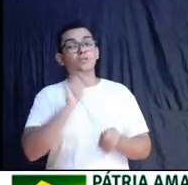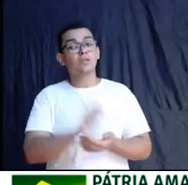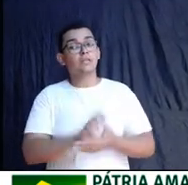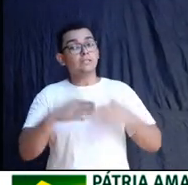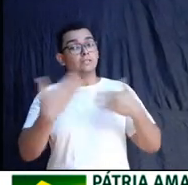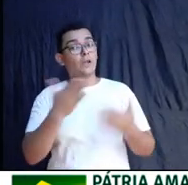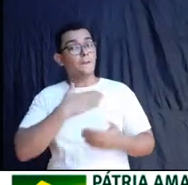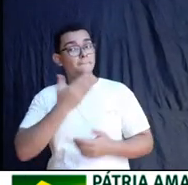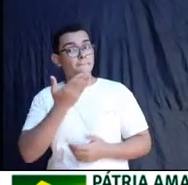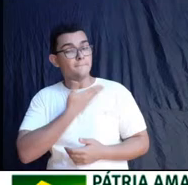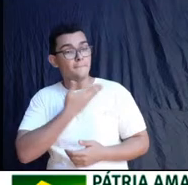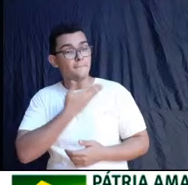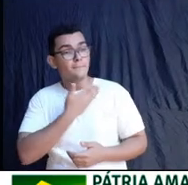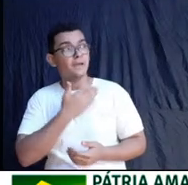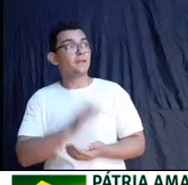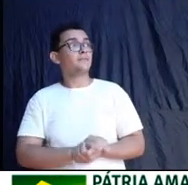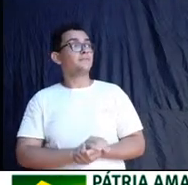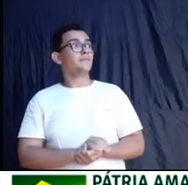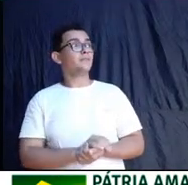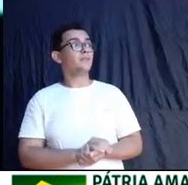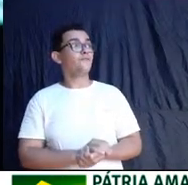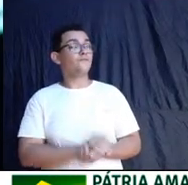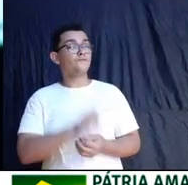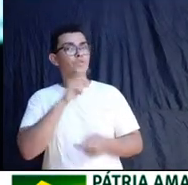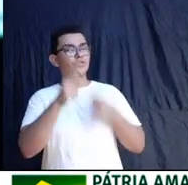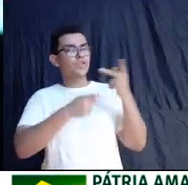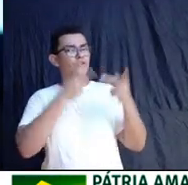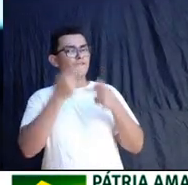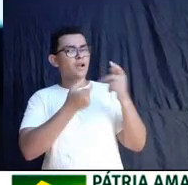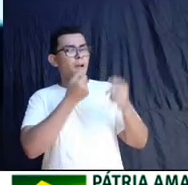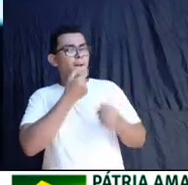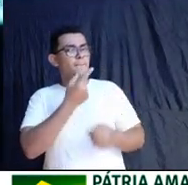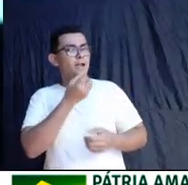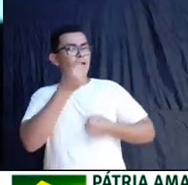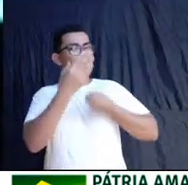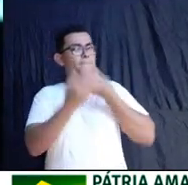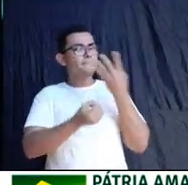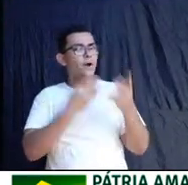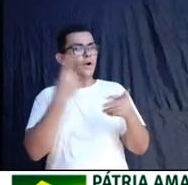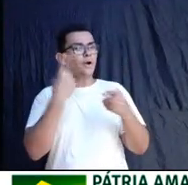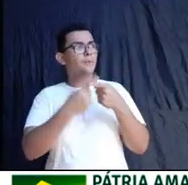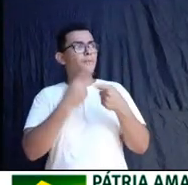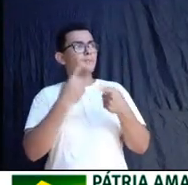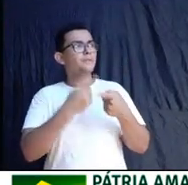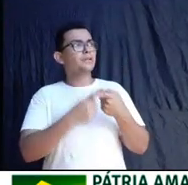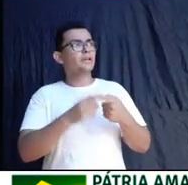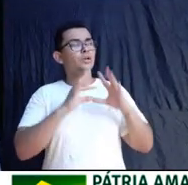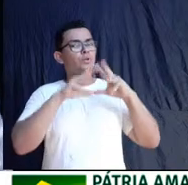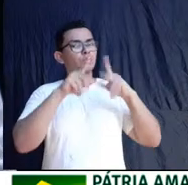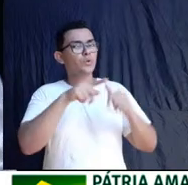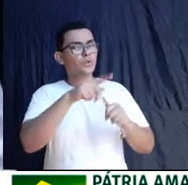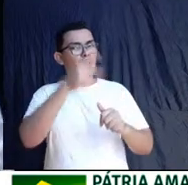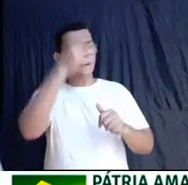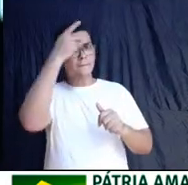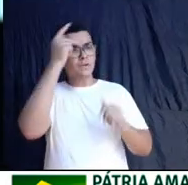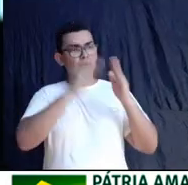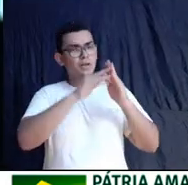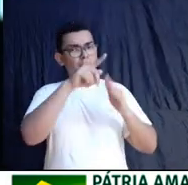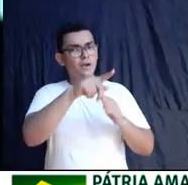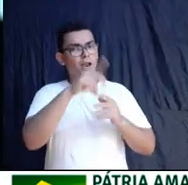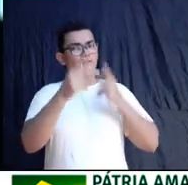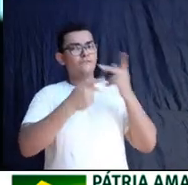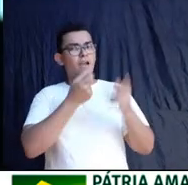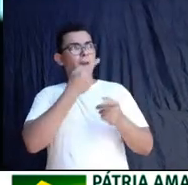amigo, você conta umas piadinhas boas, porque cearense que se preza tem que ter uma piada no